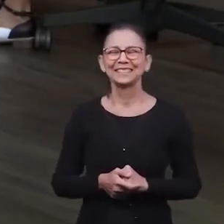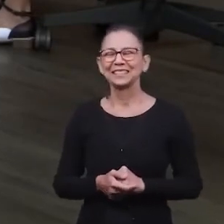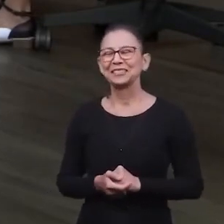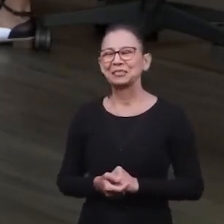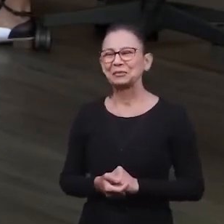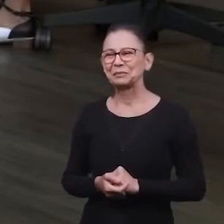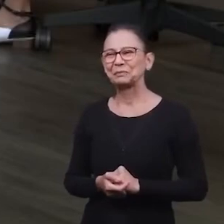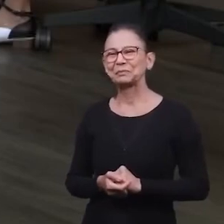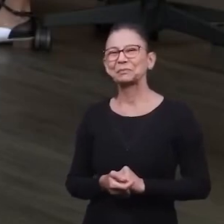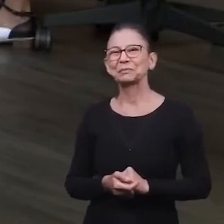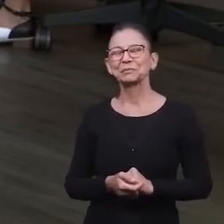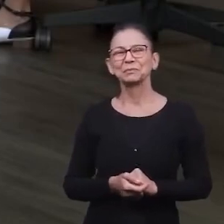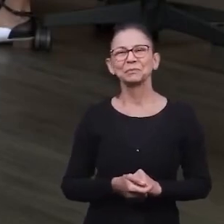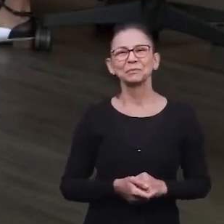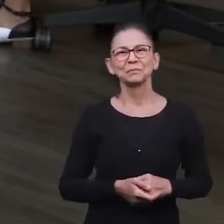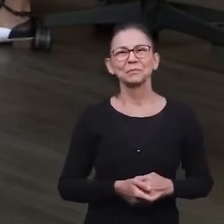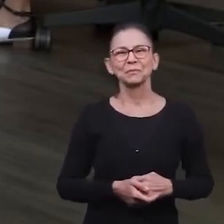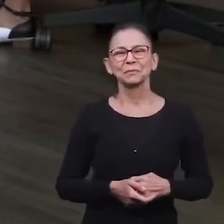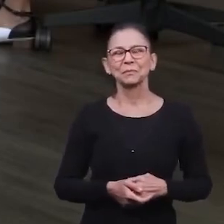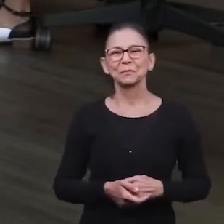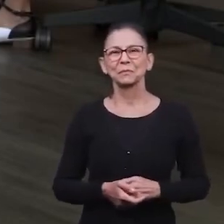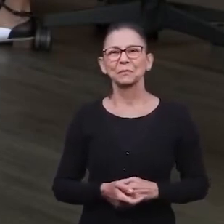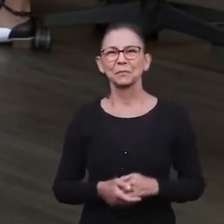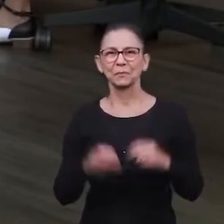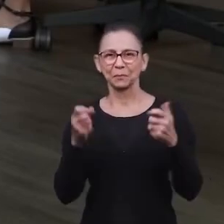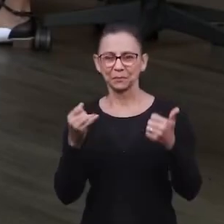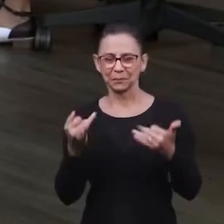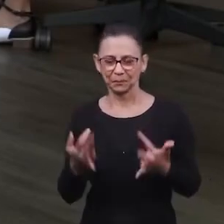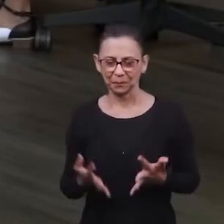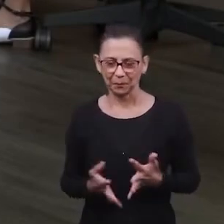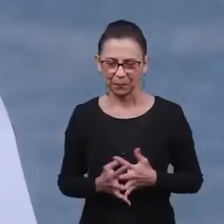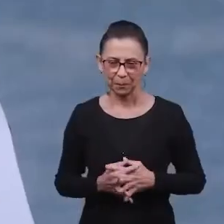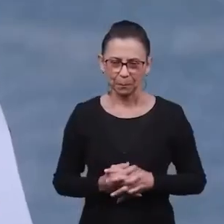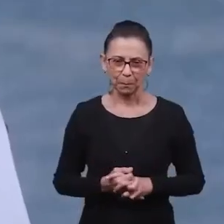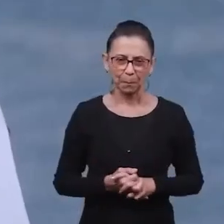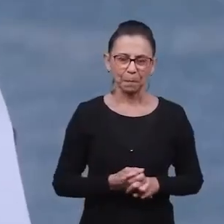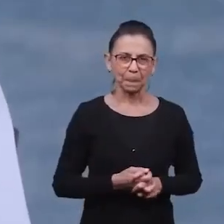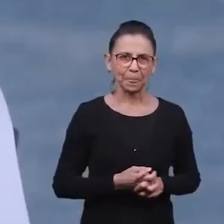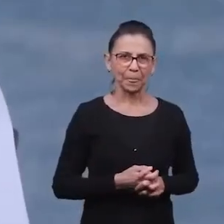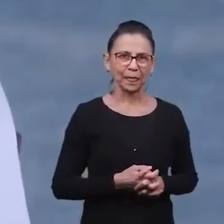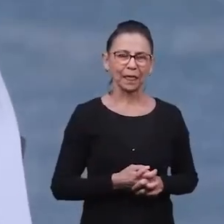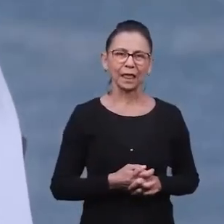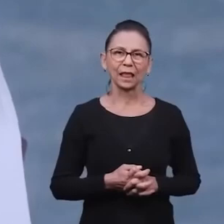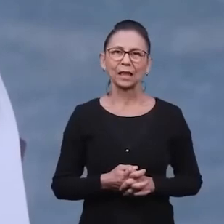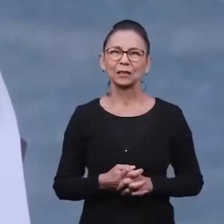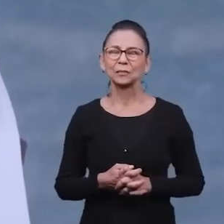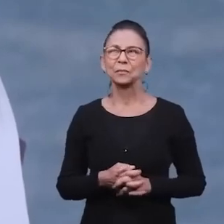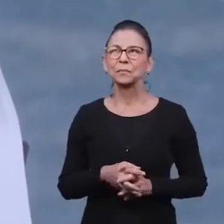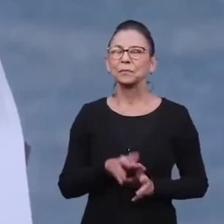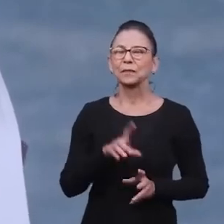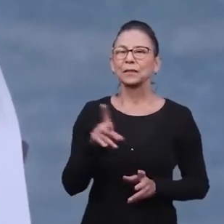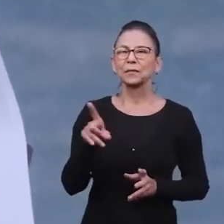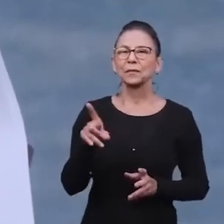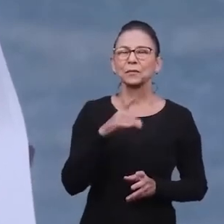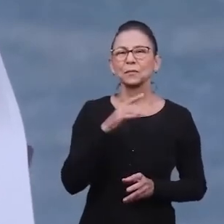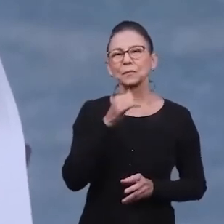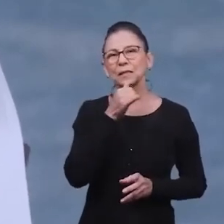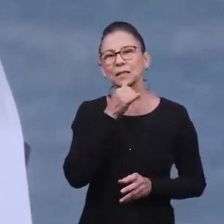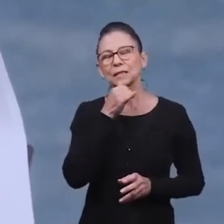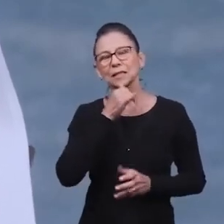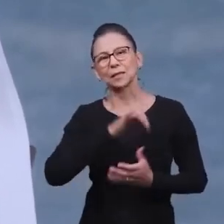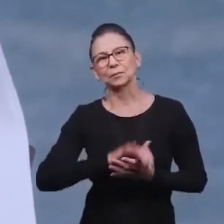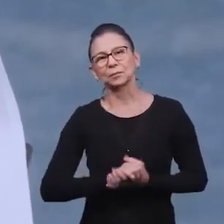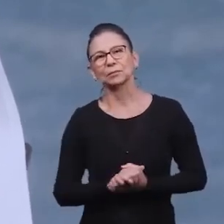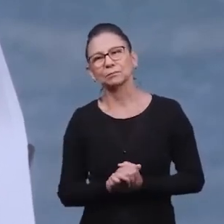né? Vendo do que tem. Vim de fasto até chegar. Então, o que acontece? Na verdade, você dizer, qual a linha do tempo? Quanto